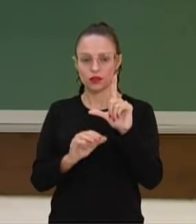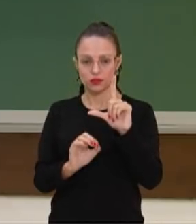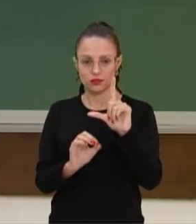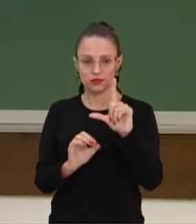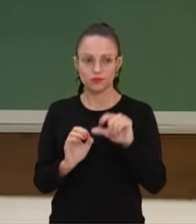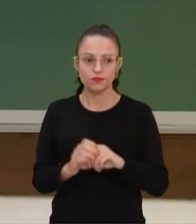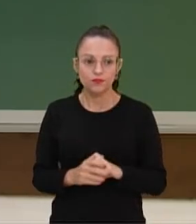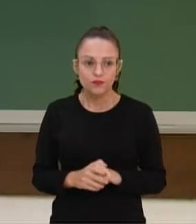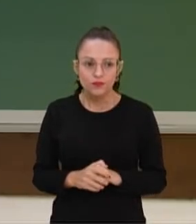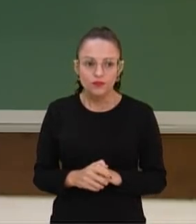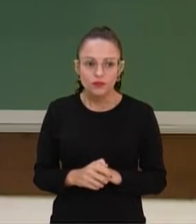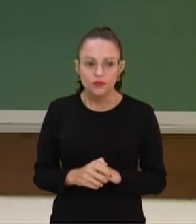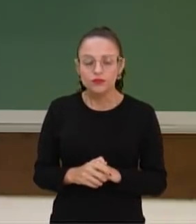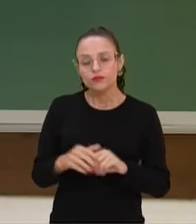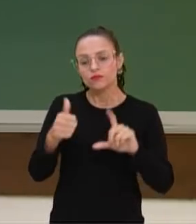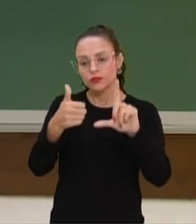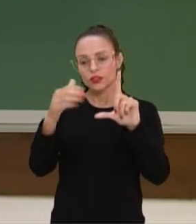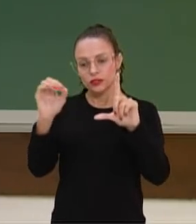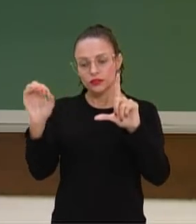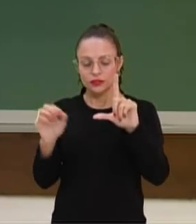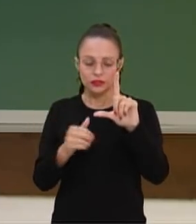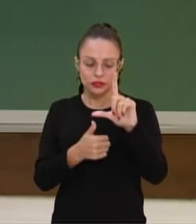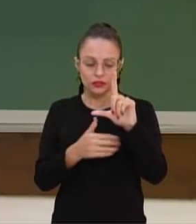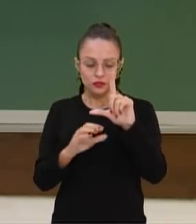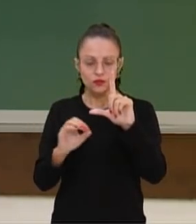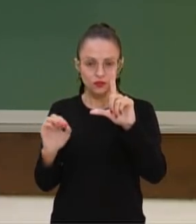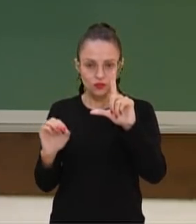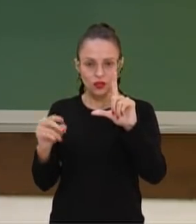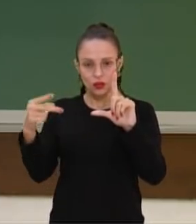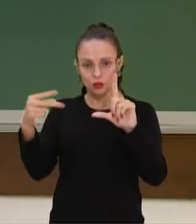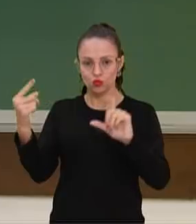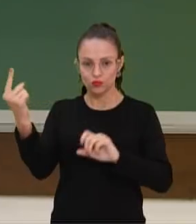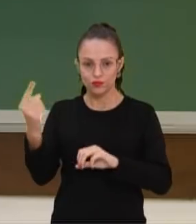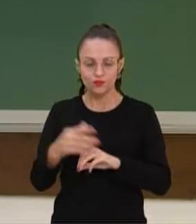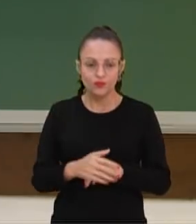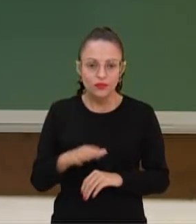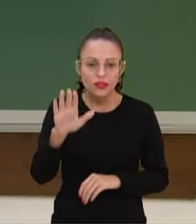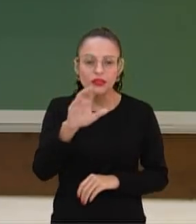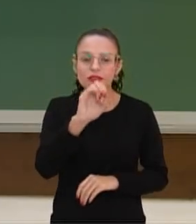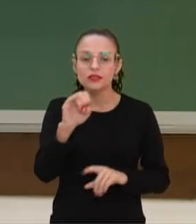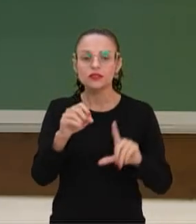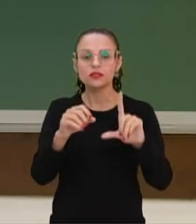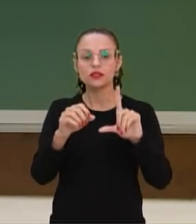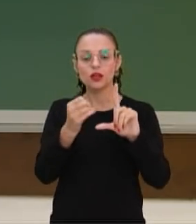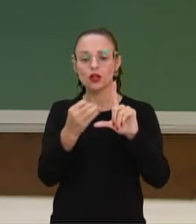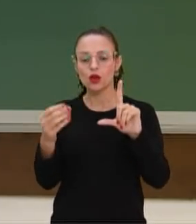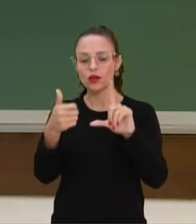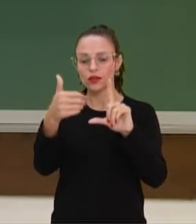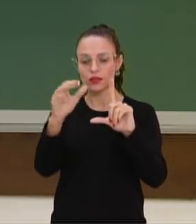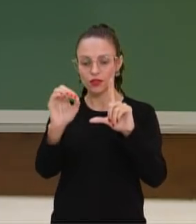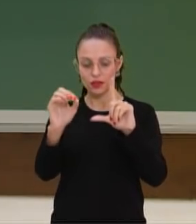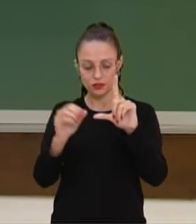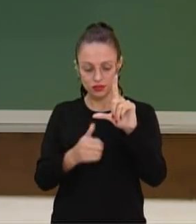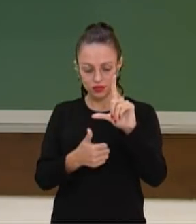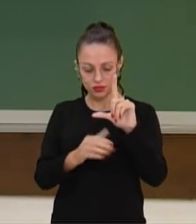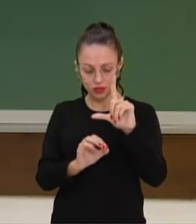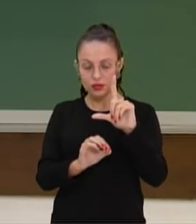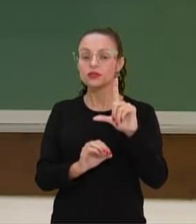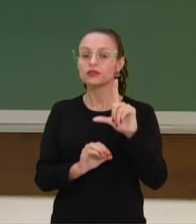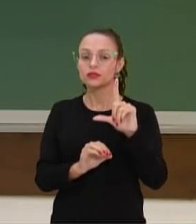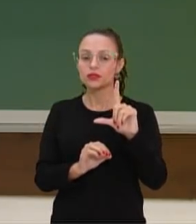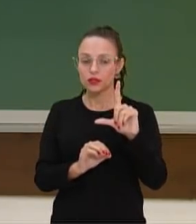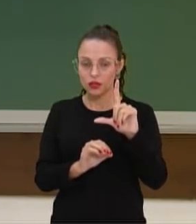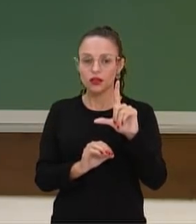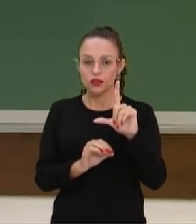10. Aqui a gente escreveu porque log de 100 na base 100 igual a 1. Se fosse log de 10 na base 10,